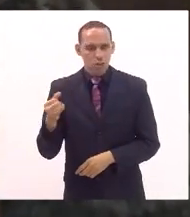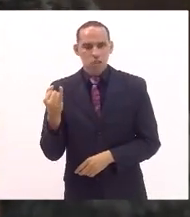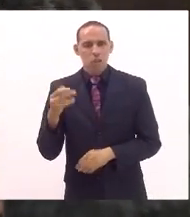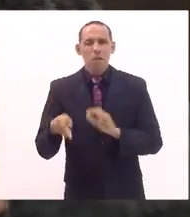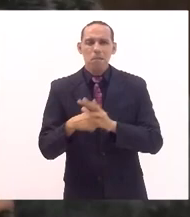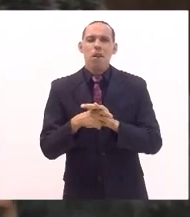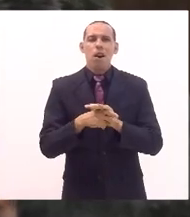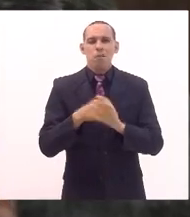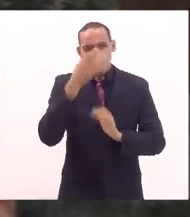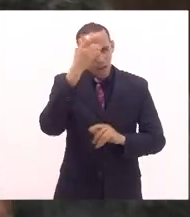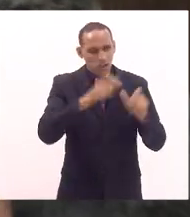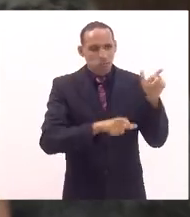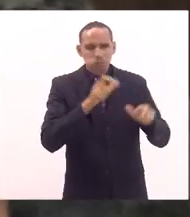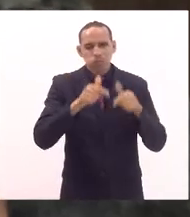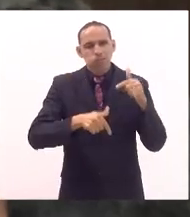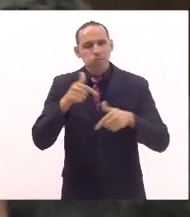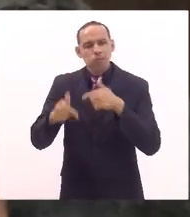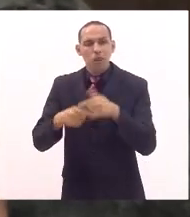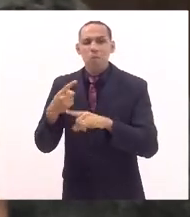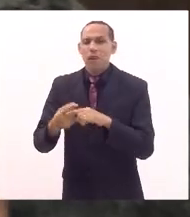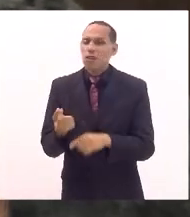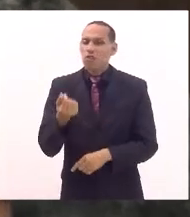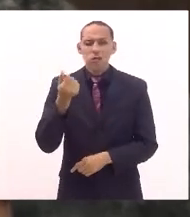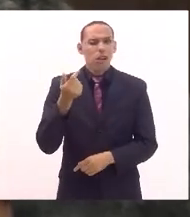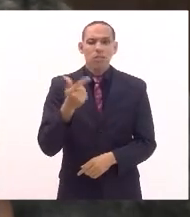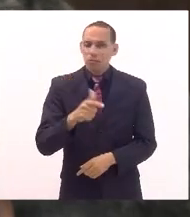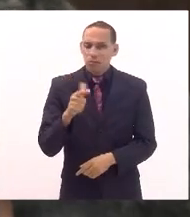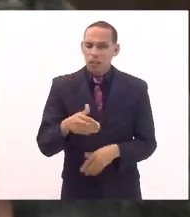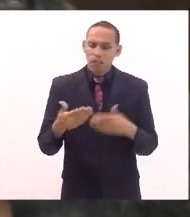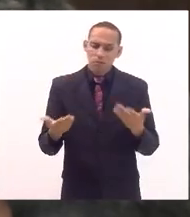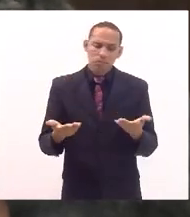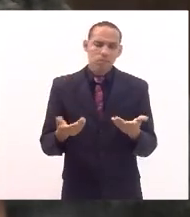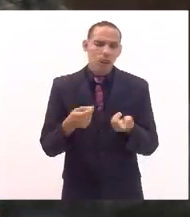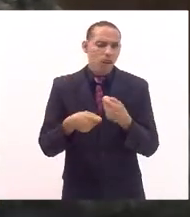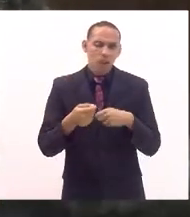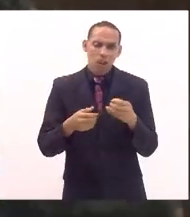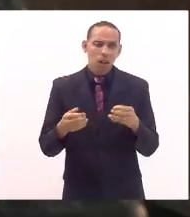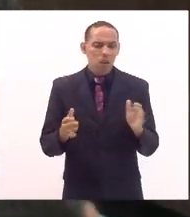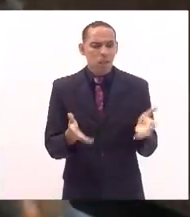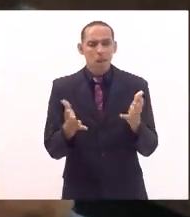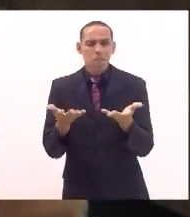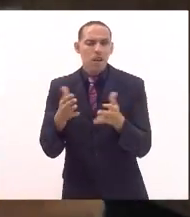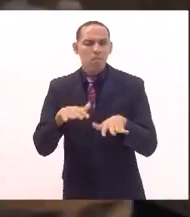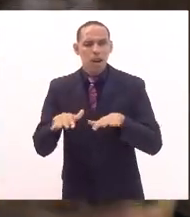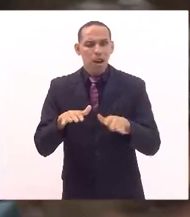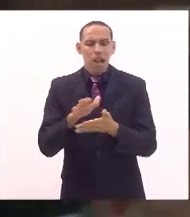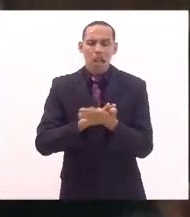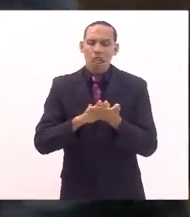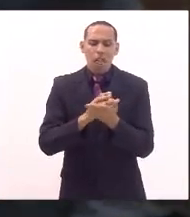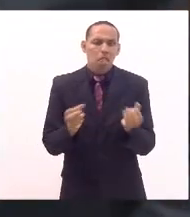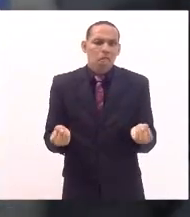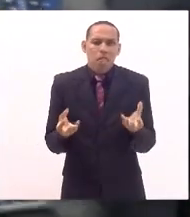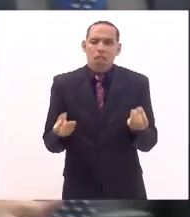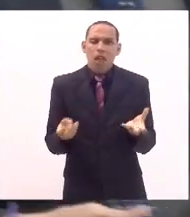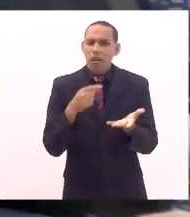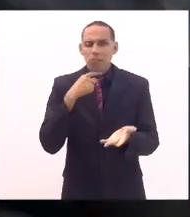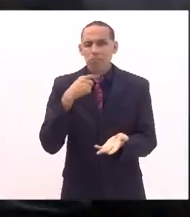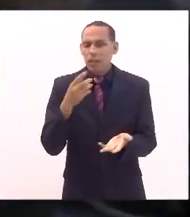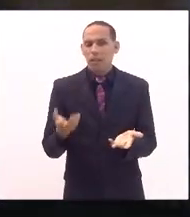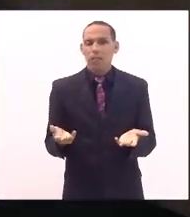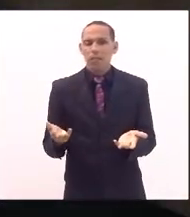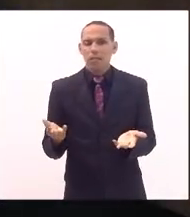Porque se os trabalhadores não tem dinheiro não tem como movimentar a economia do Estado gastar no comércio